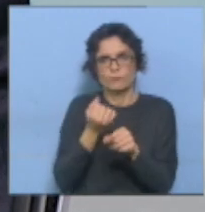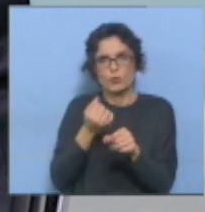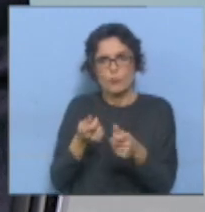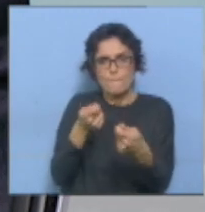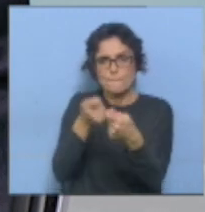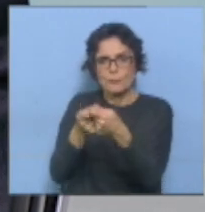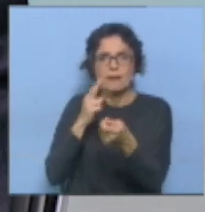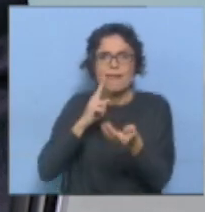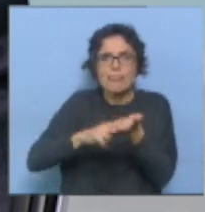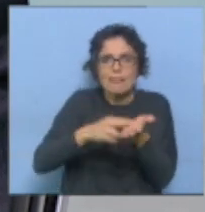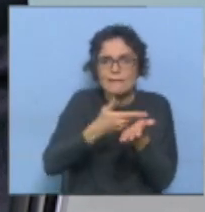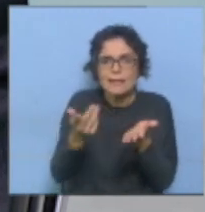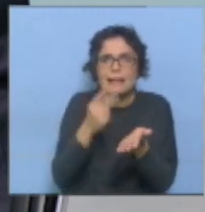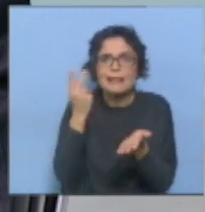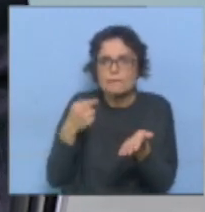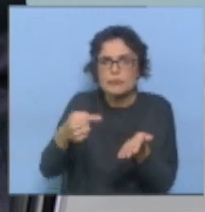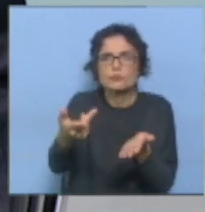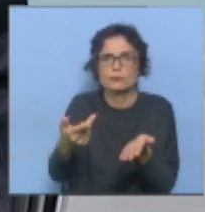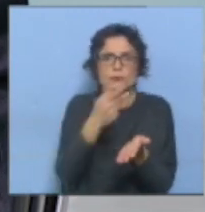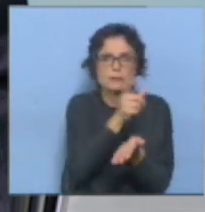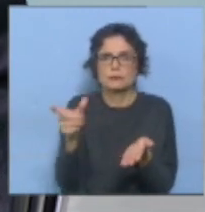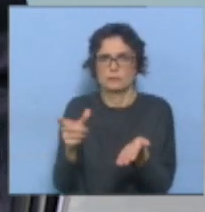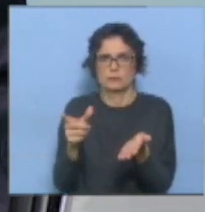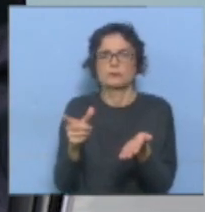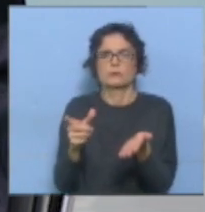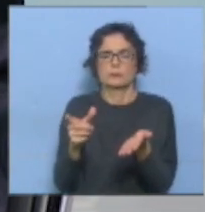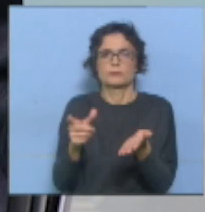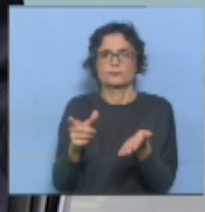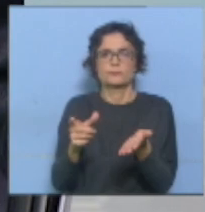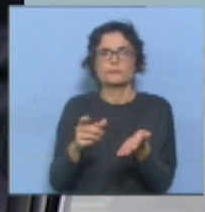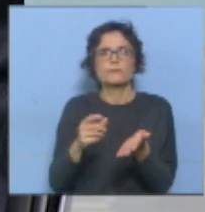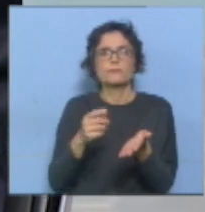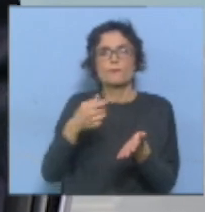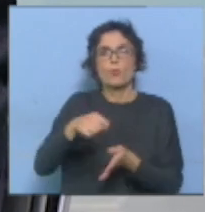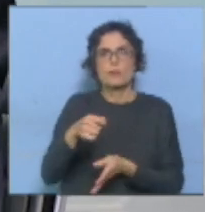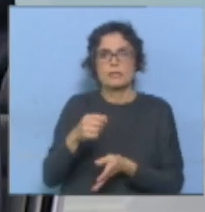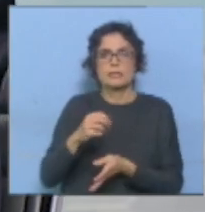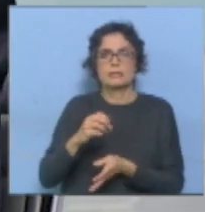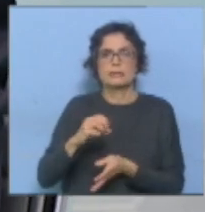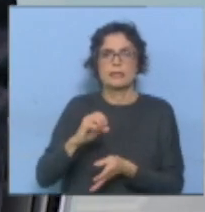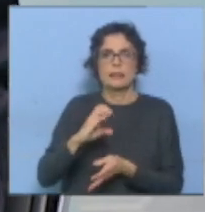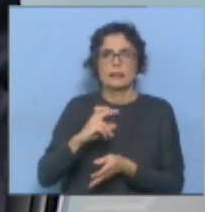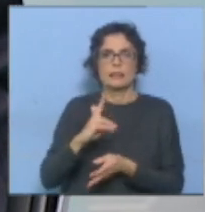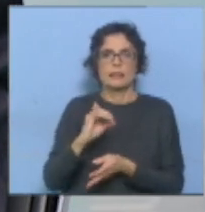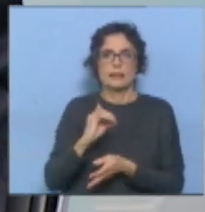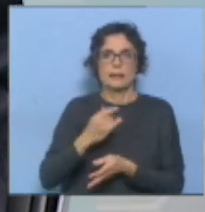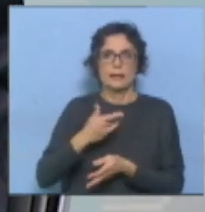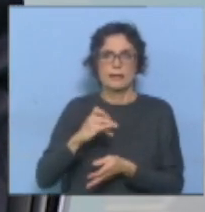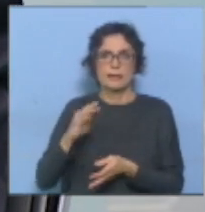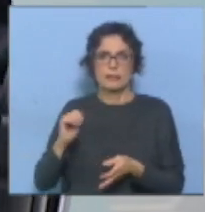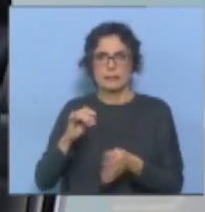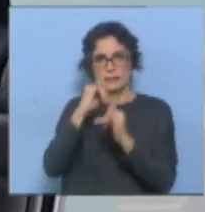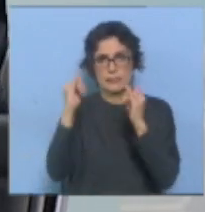pessoas. O Cardeal Tagle, que é o presidente da Caritas Internationalis, que esteve recentemente entre